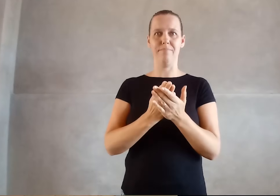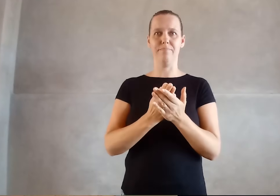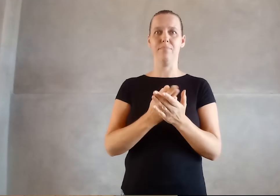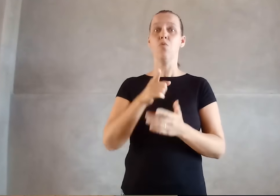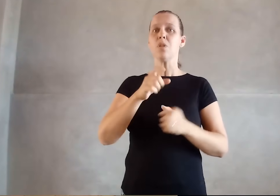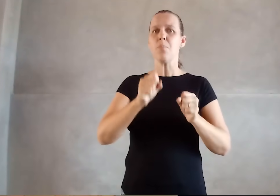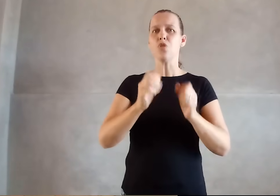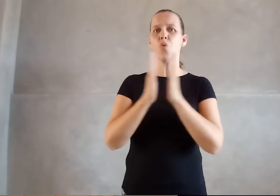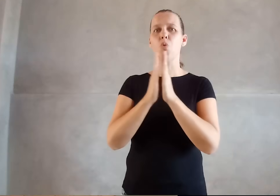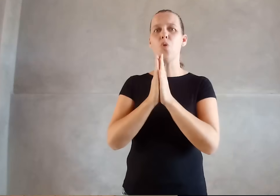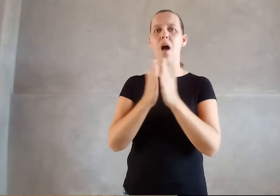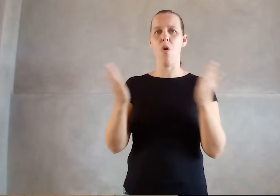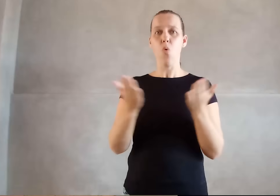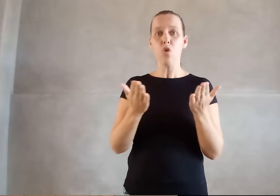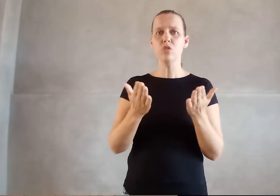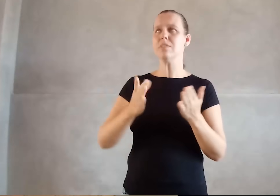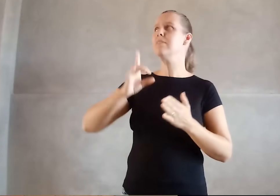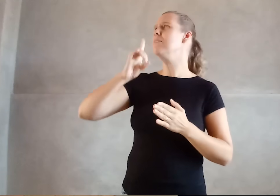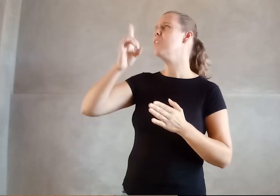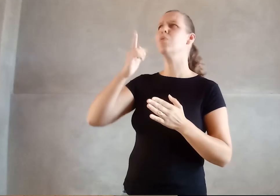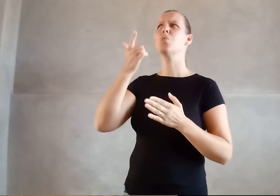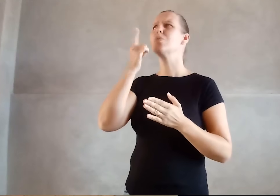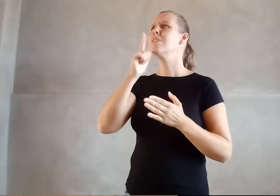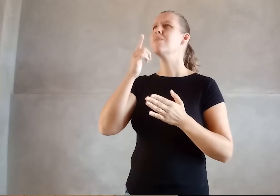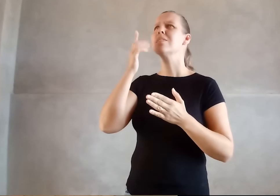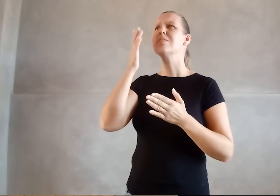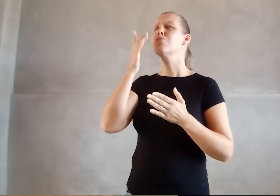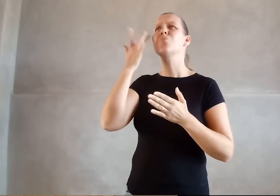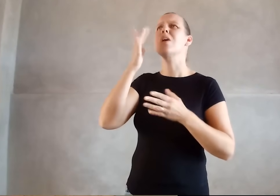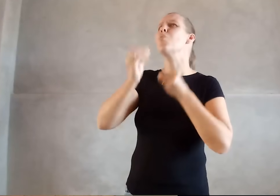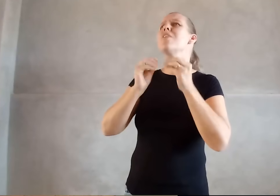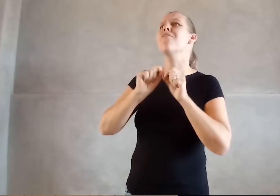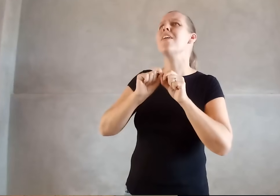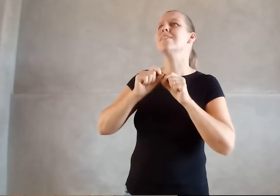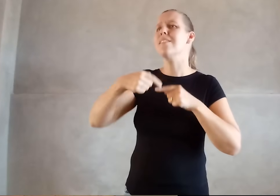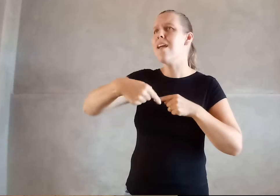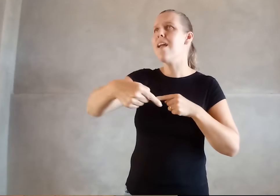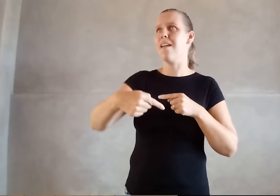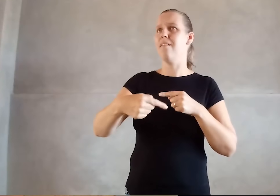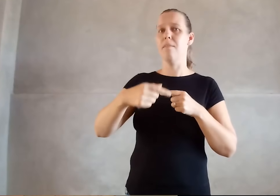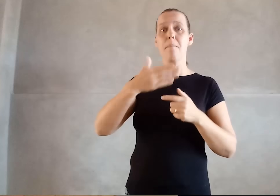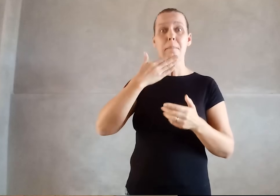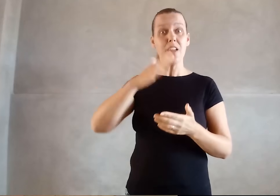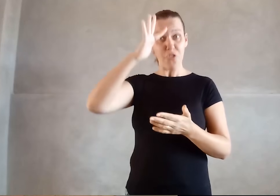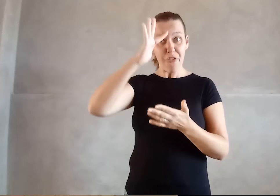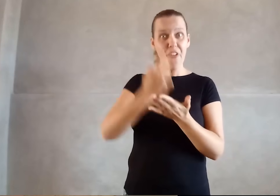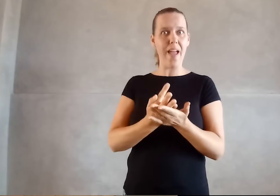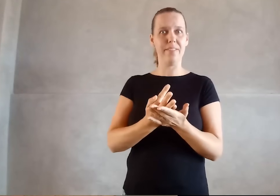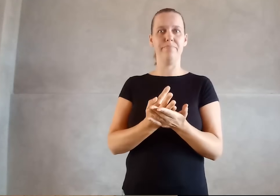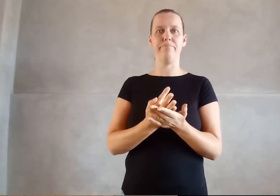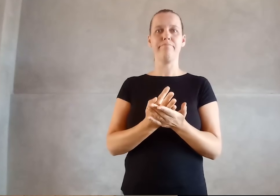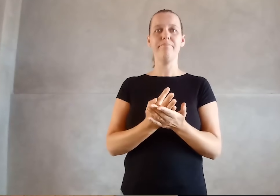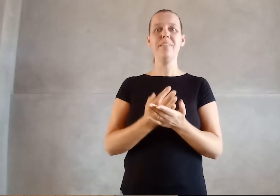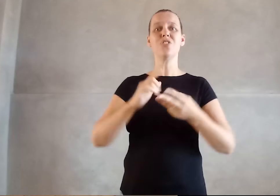sua oração hoje. Você pode dizer, Senhor, eu não estou sabendo lidar com isso. Você pode pedir com fé. Essa é a terceira lição importante